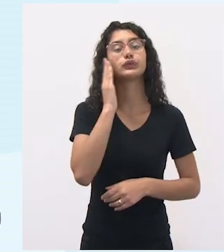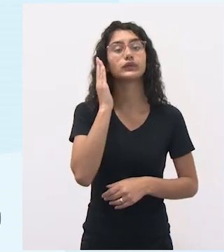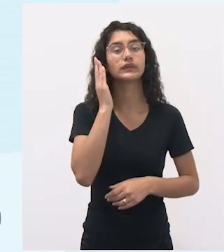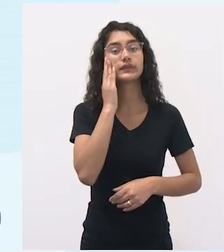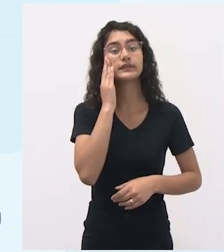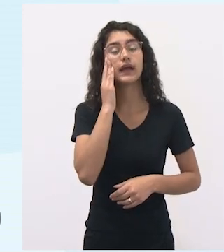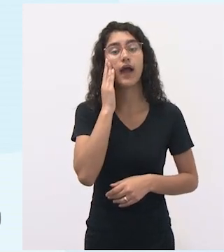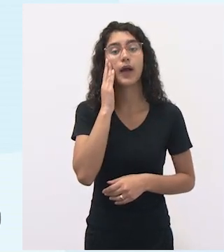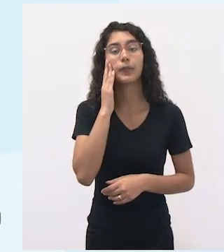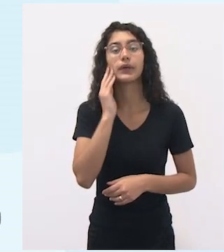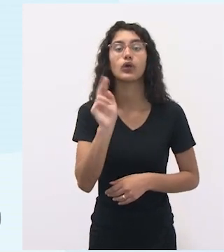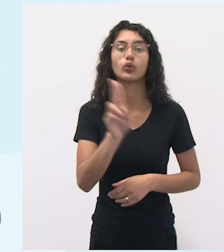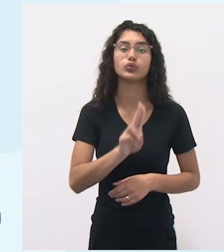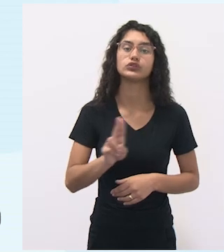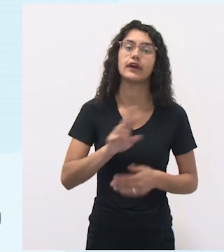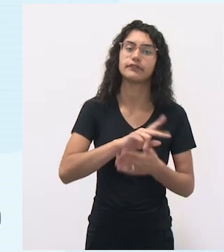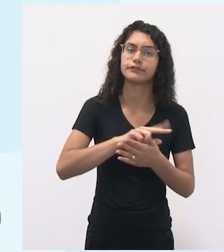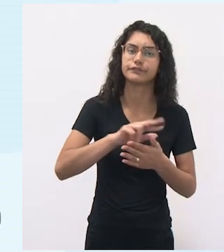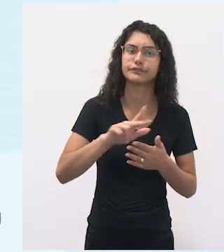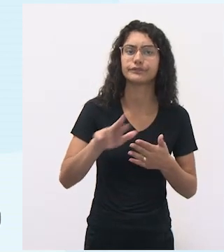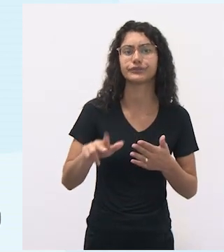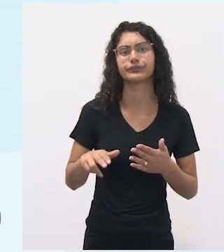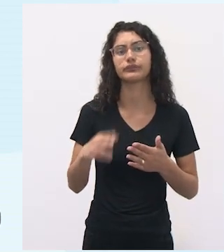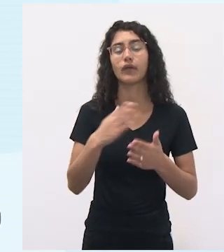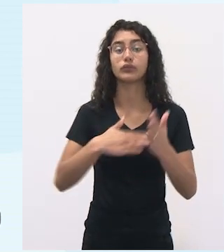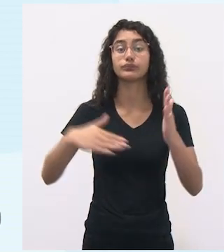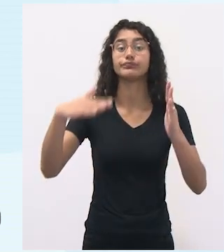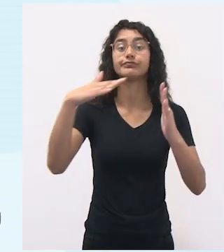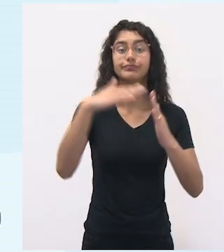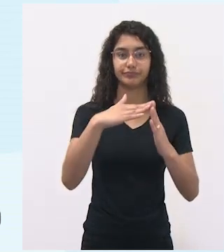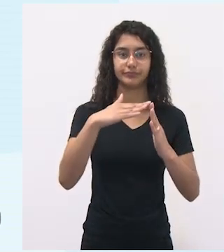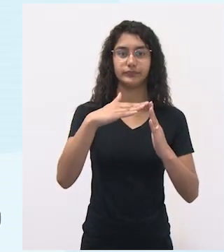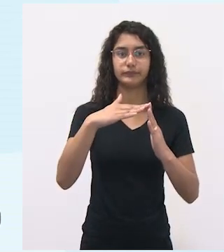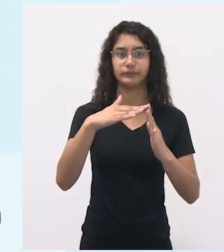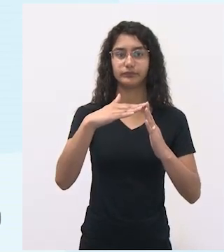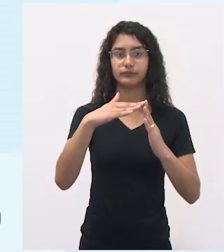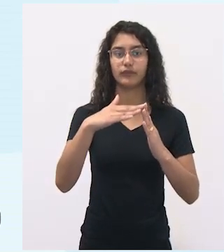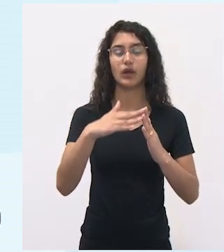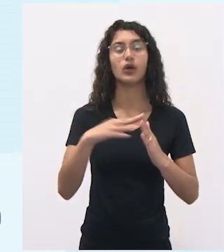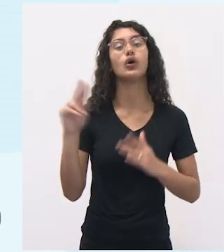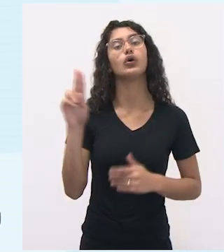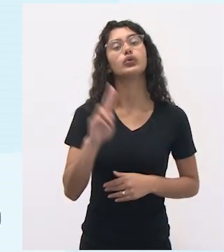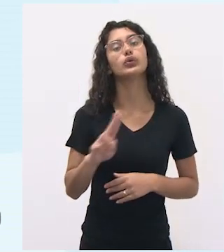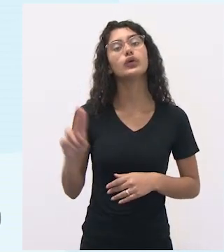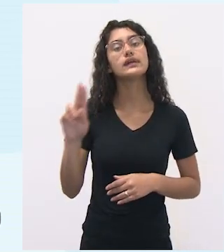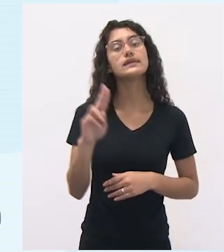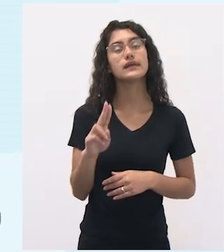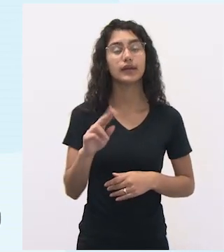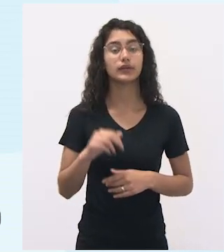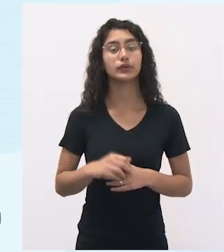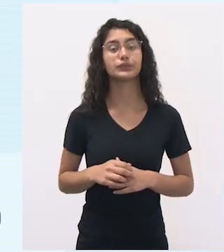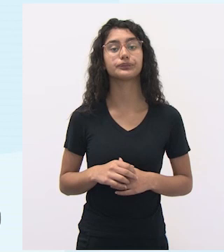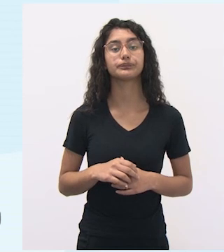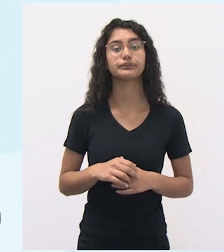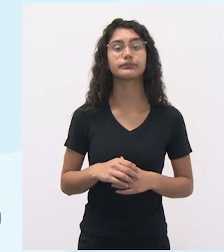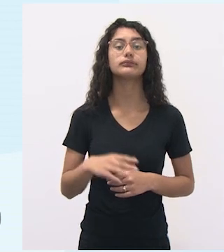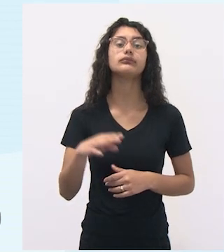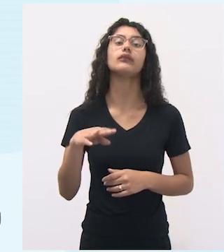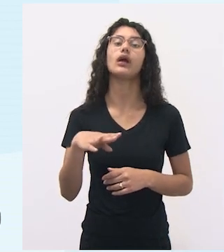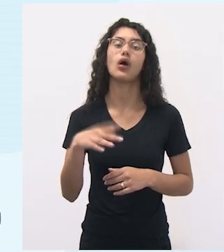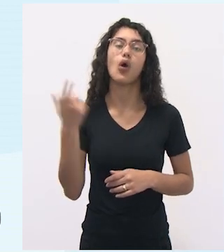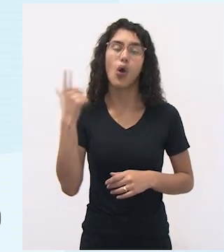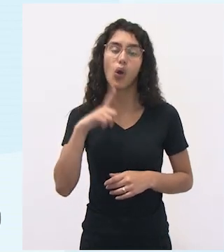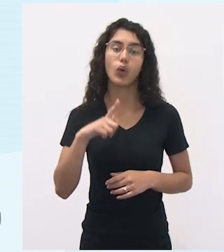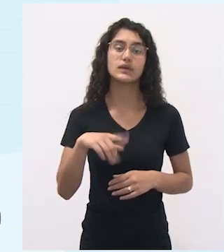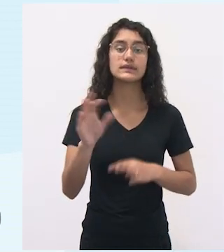criar, sintetizar, ele está no nível avançado. Então, fazendo uso da taxonomia, eu consigo fazer um